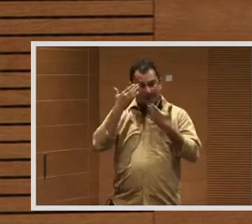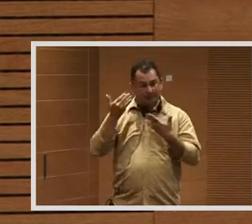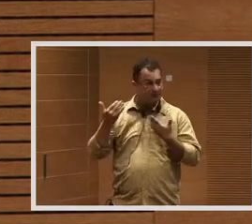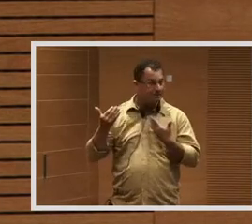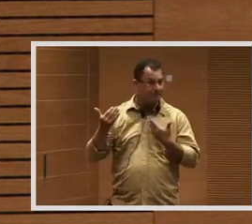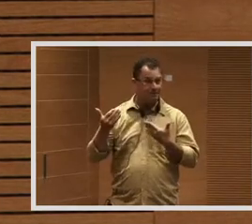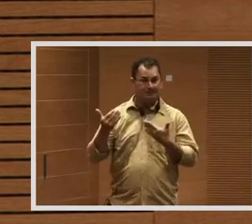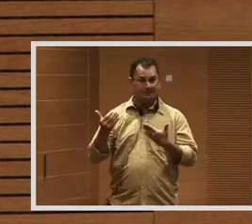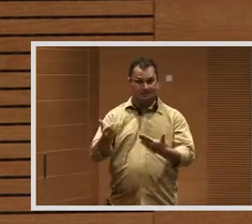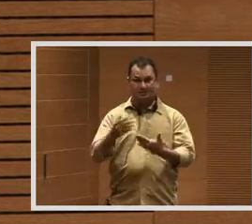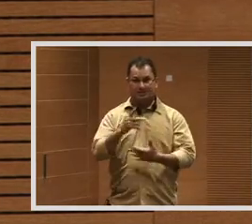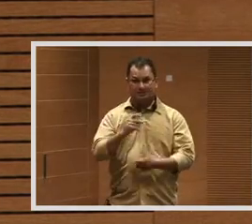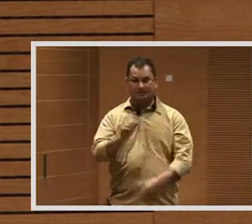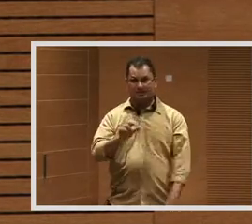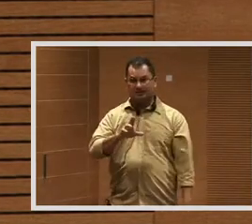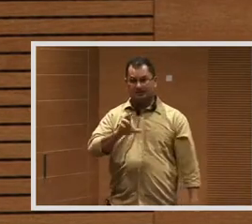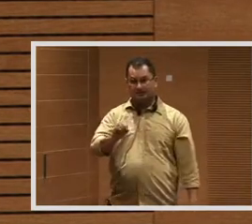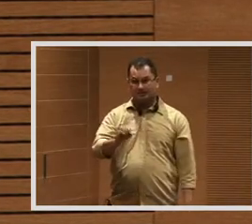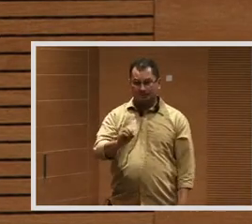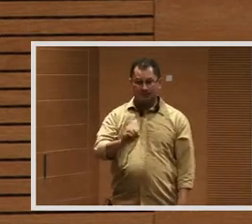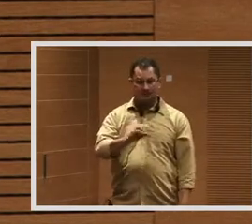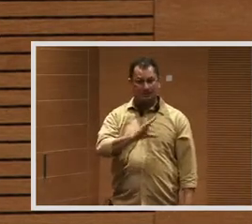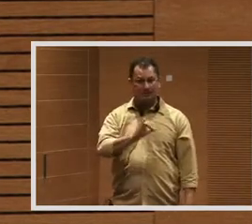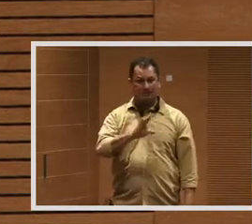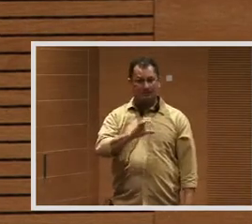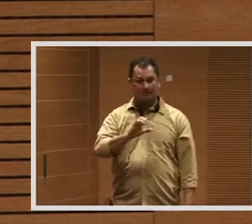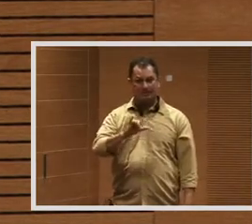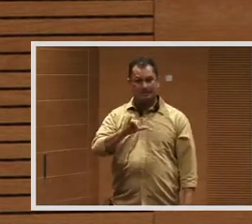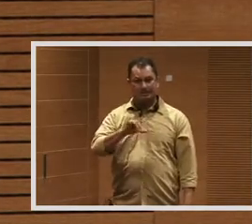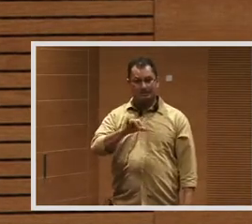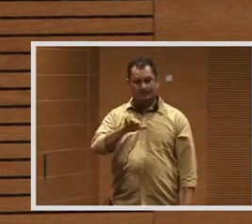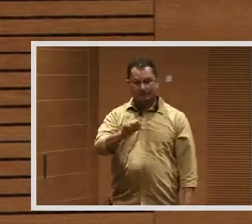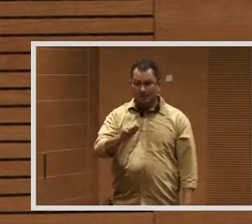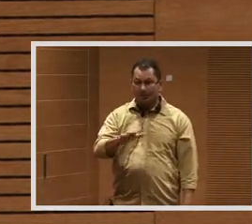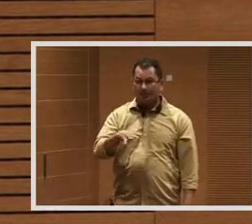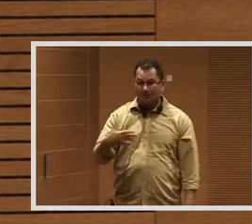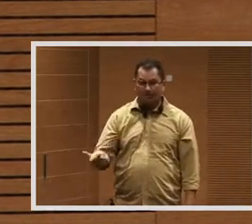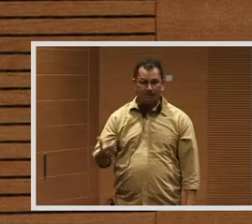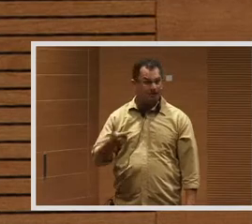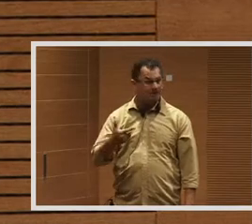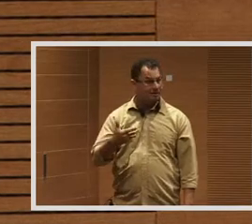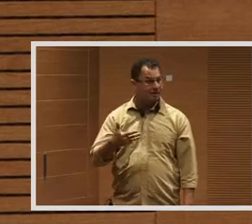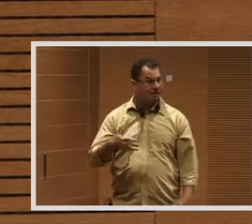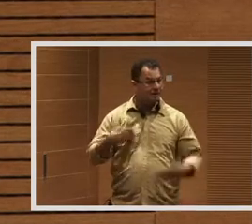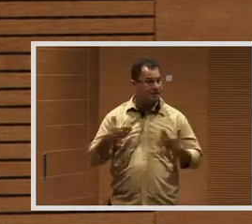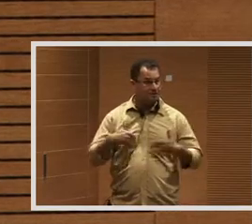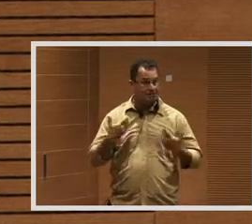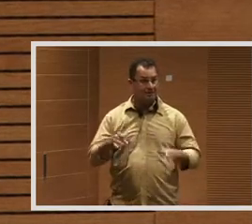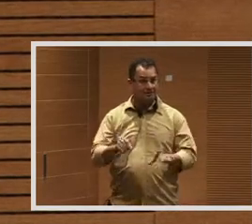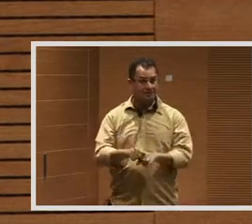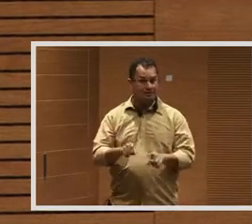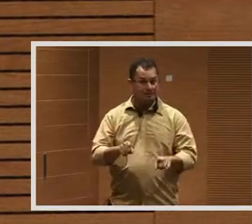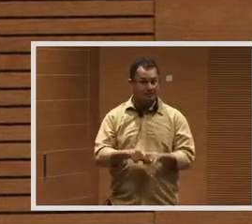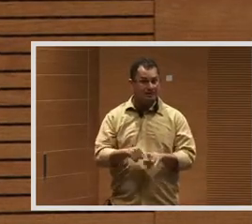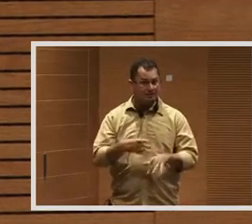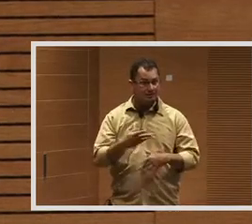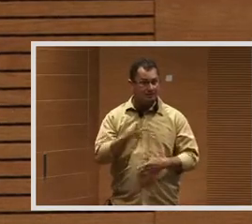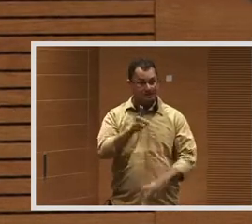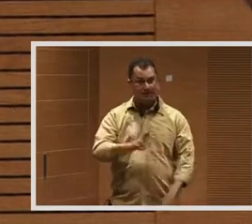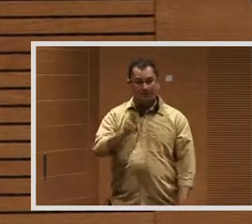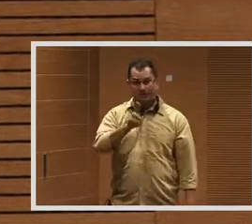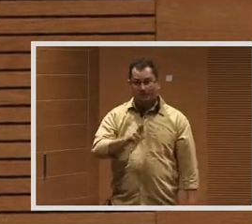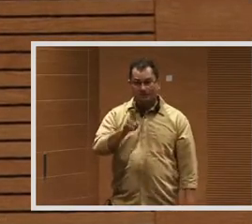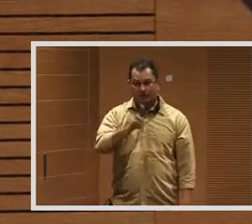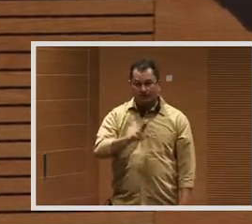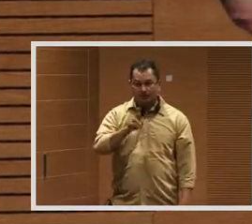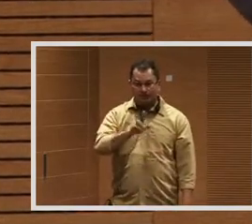do Paulo, assim, né? Fez bem um lobby, assim, né? De dizer da grande alegria de estar entre, né, tá essas fontes. Eu uso muito a expressão beber da